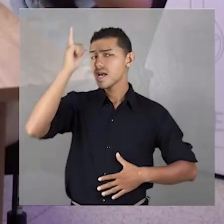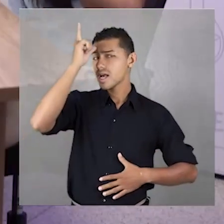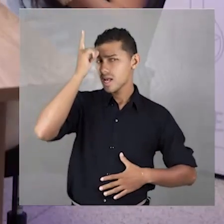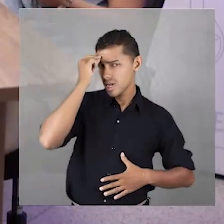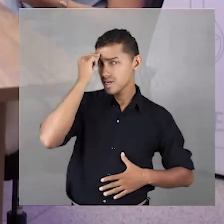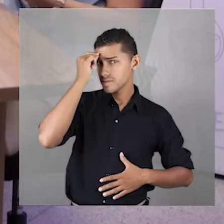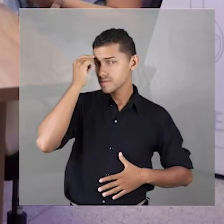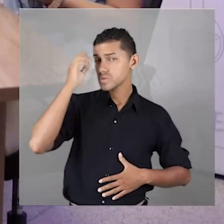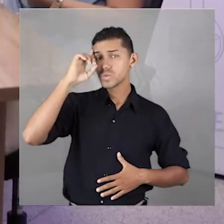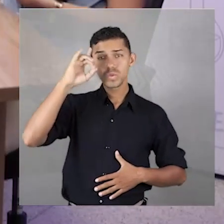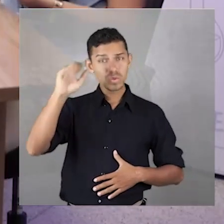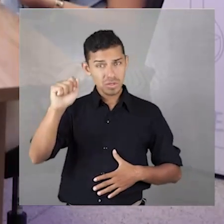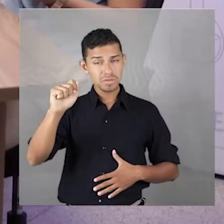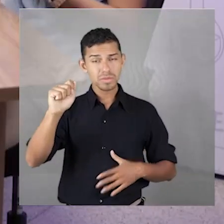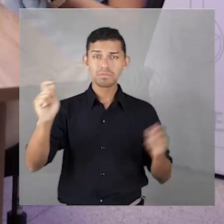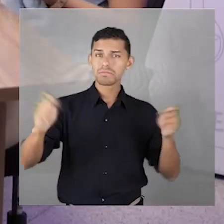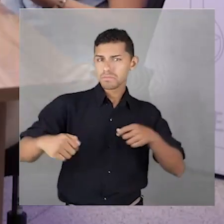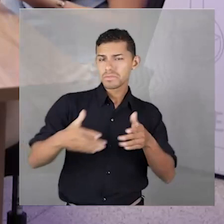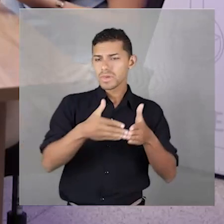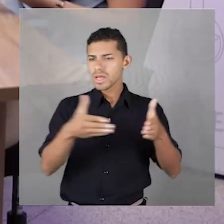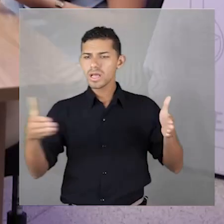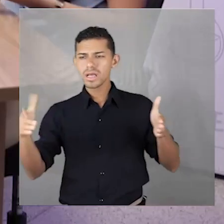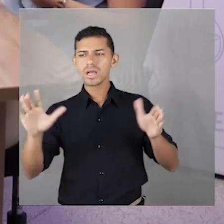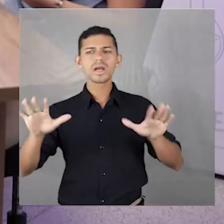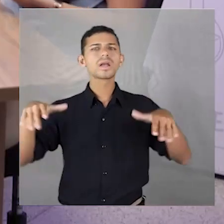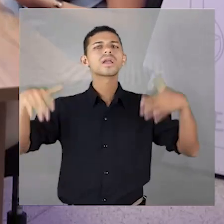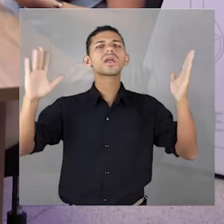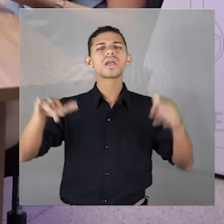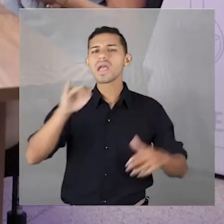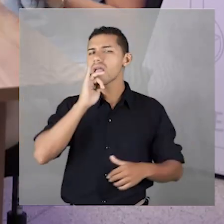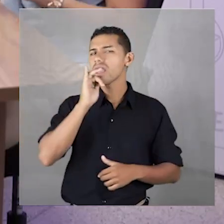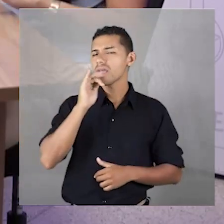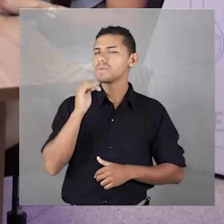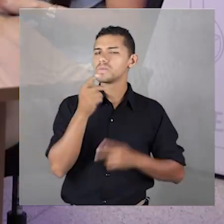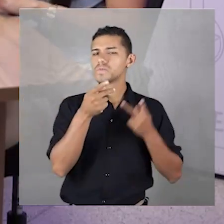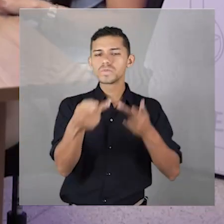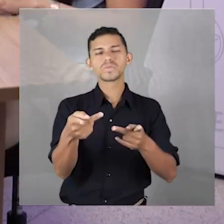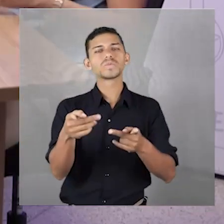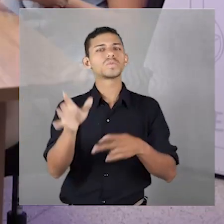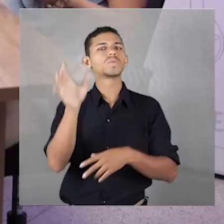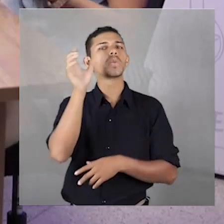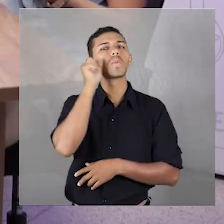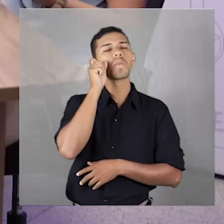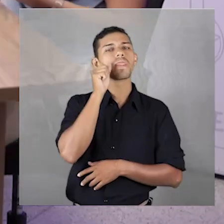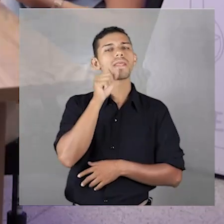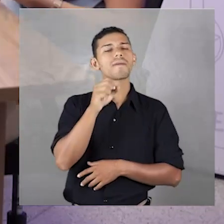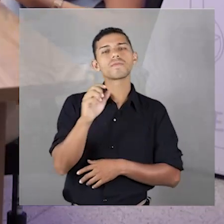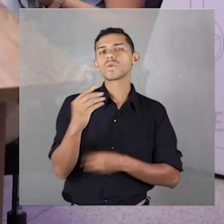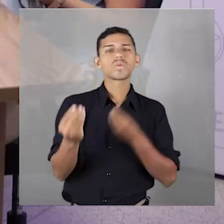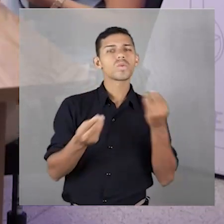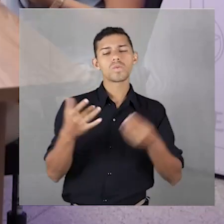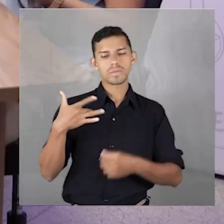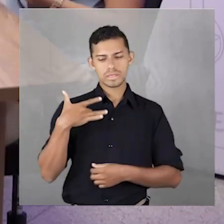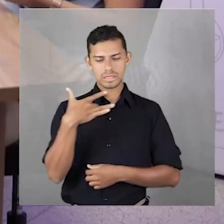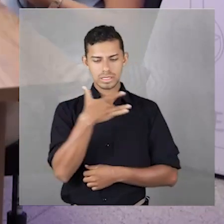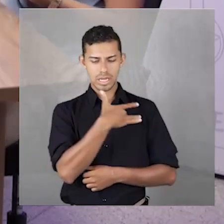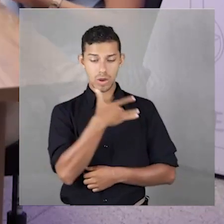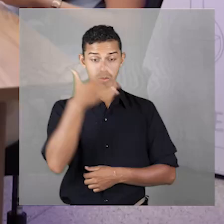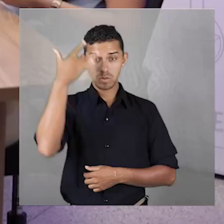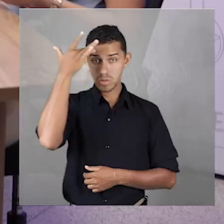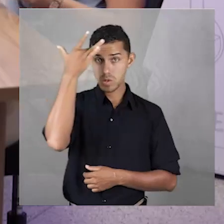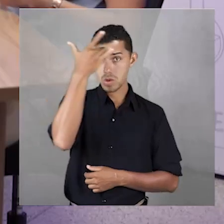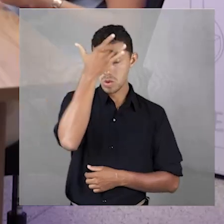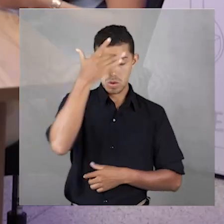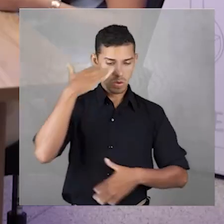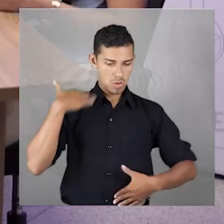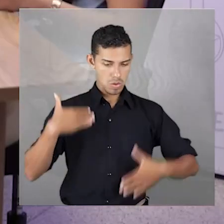para o senhor como é que podemos informar quem está nos assistindo e nos escutando de como manter a saúde mental e